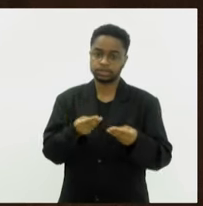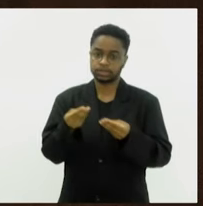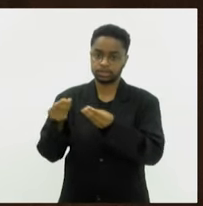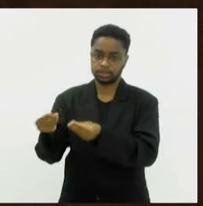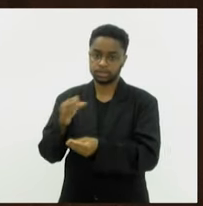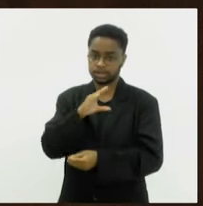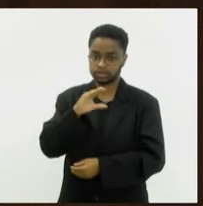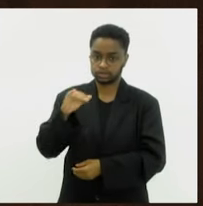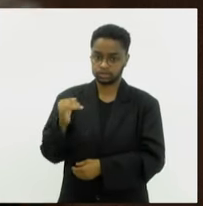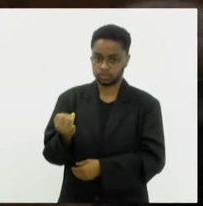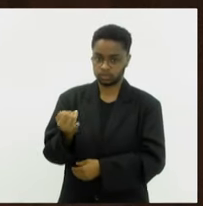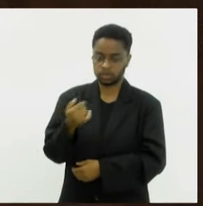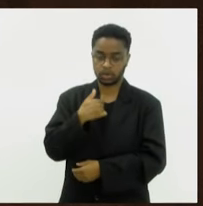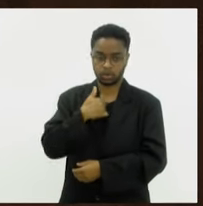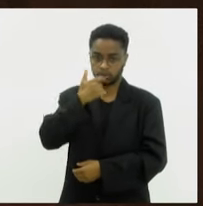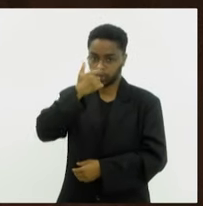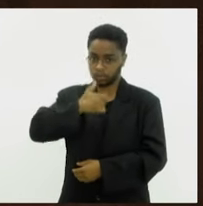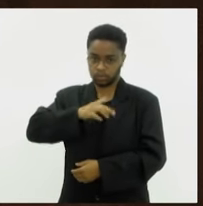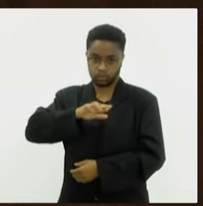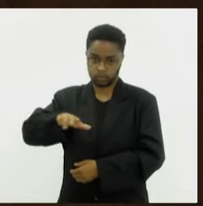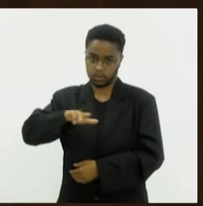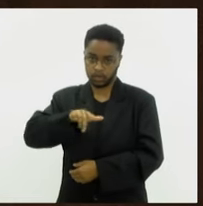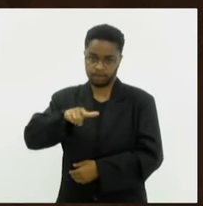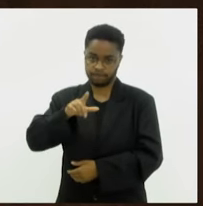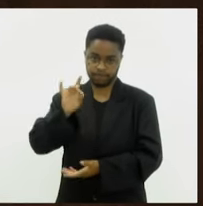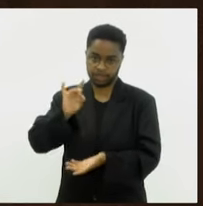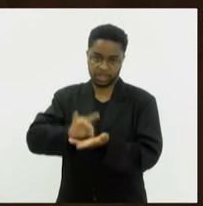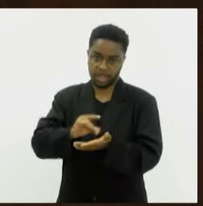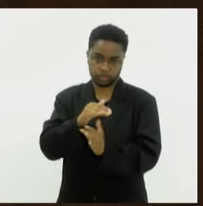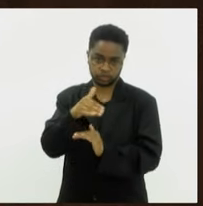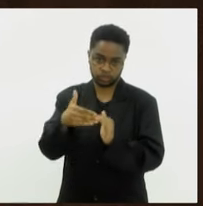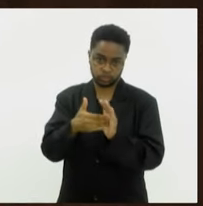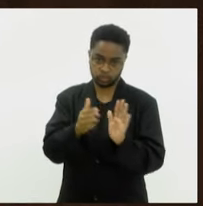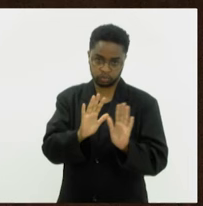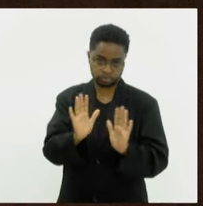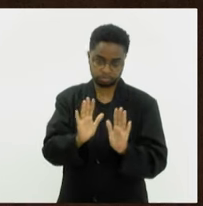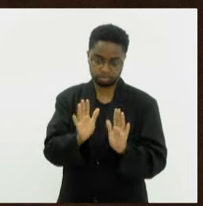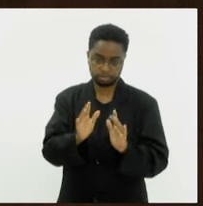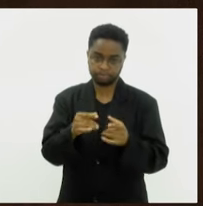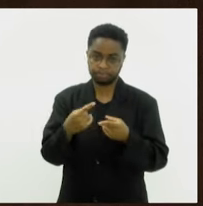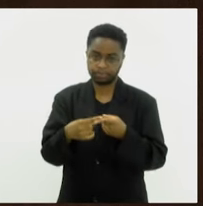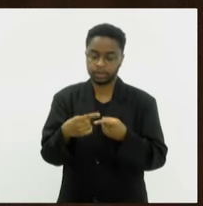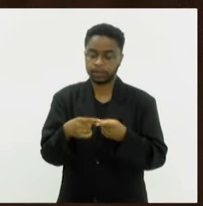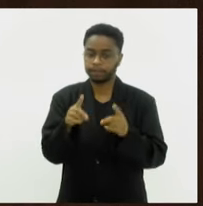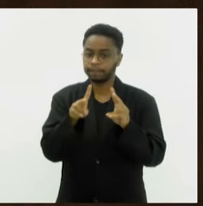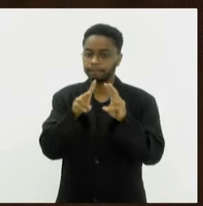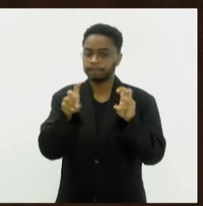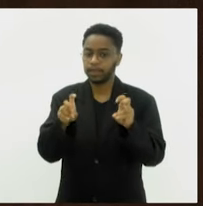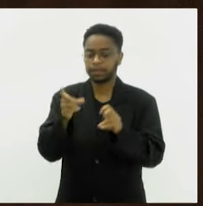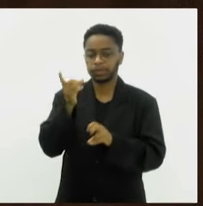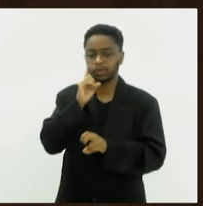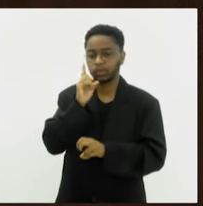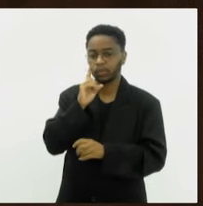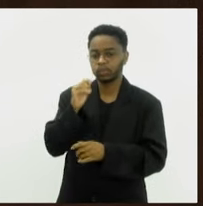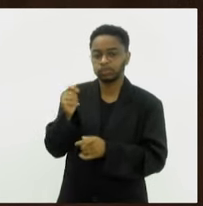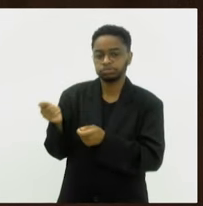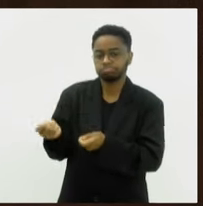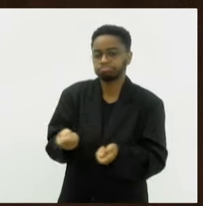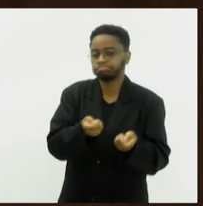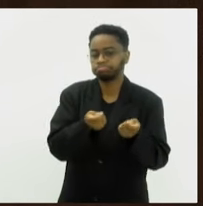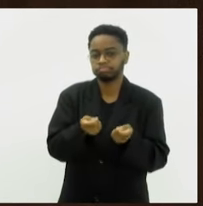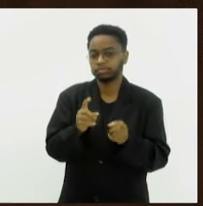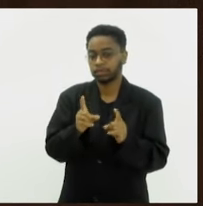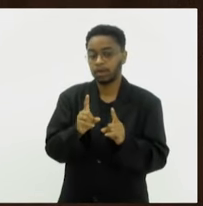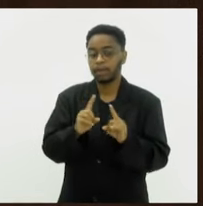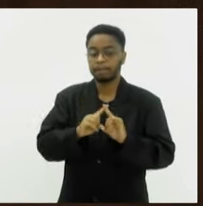Não sou o dono da verdade. Né? Não é um tema cotidiano esse, mas